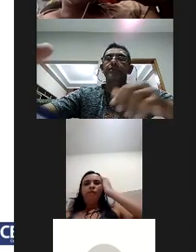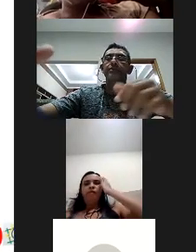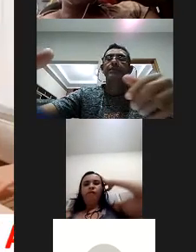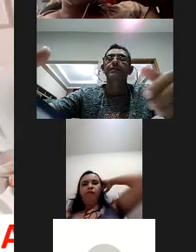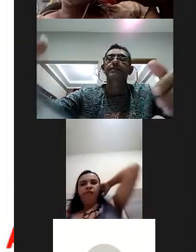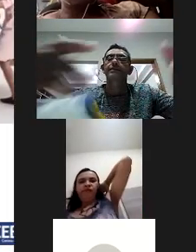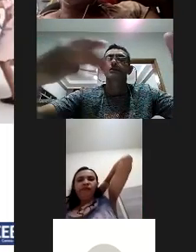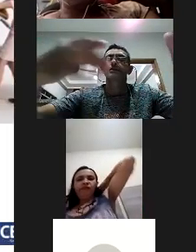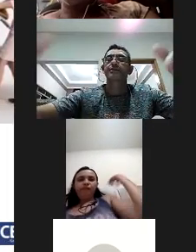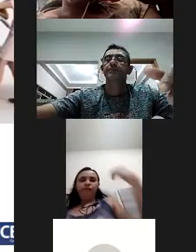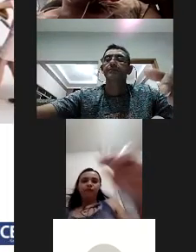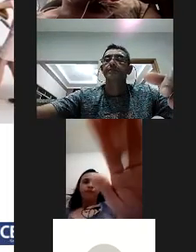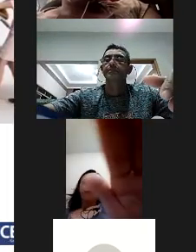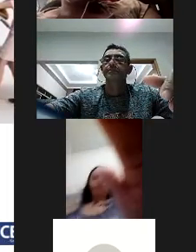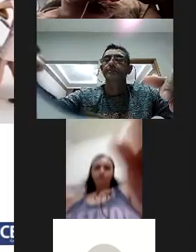transferências.